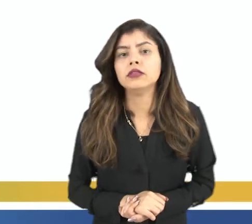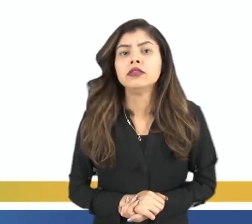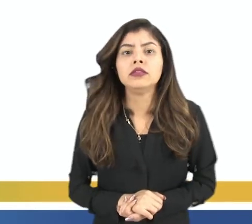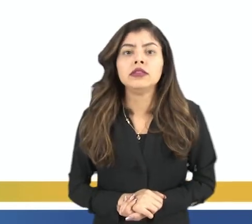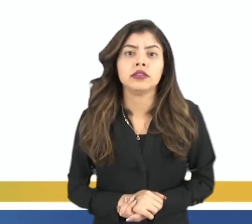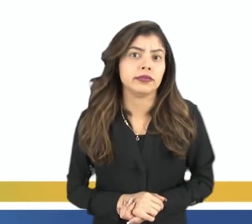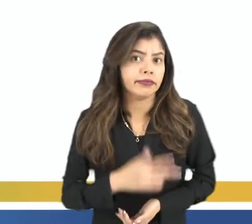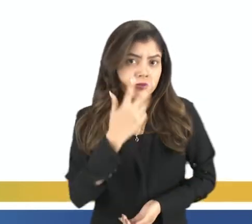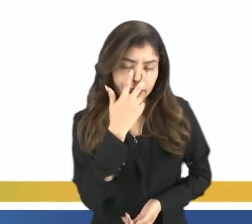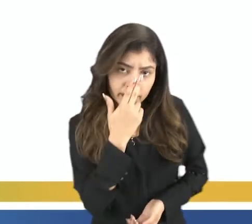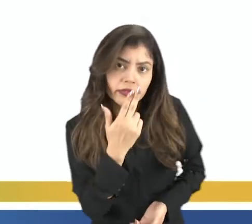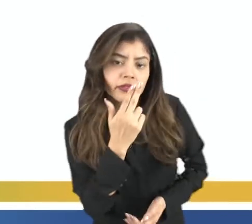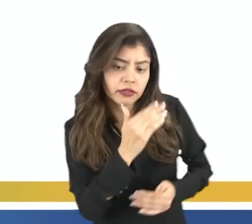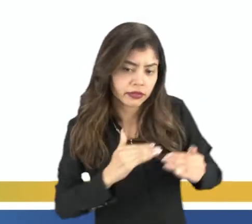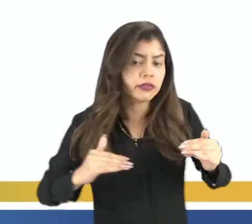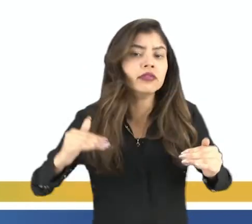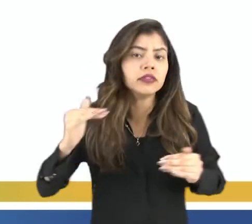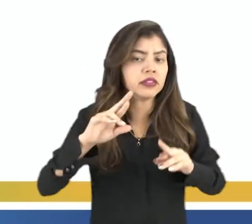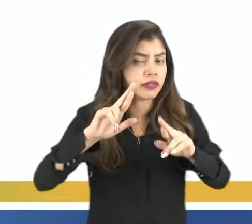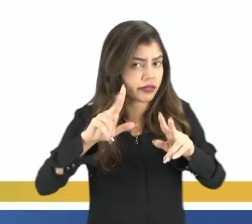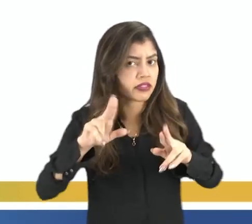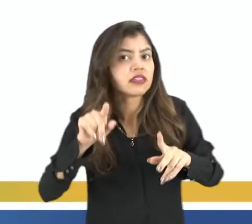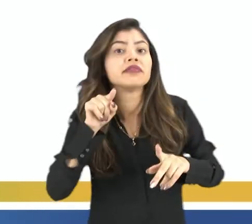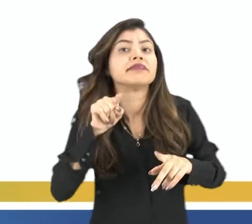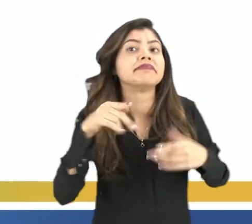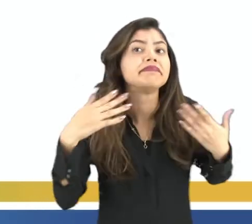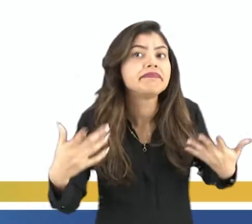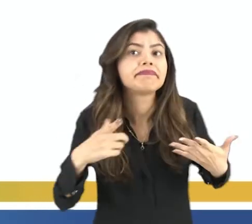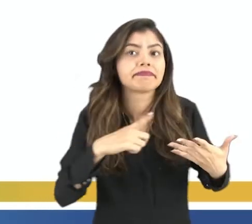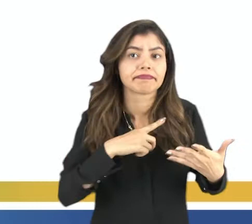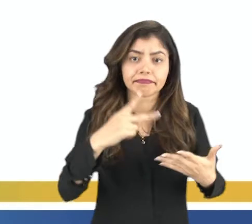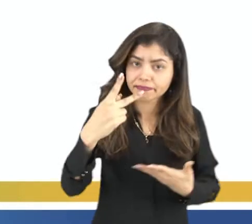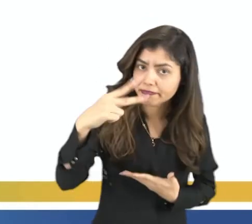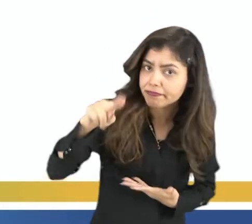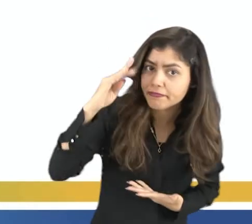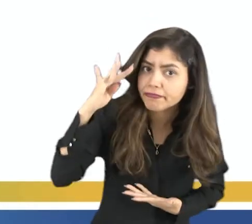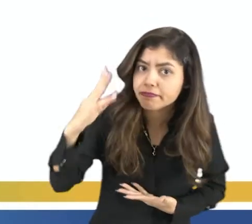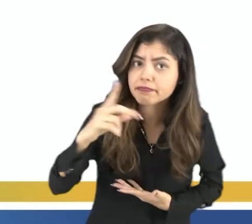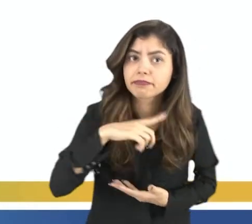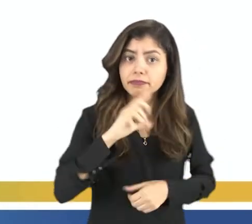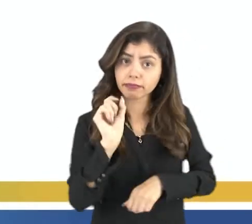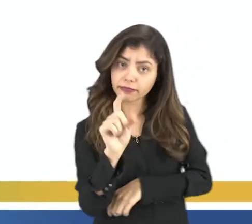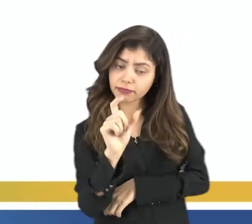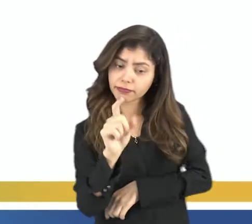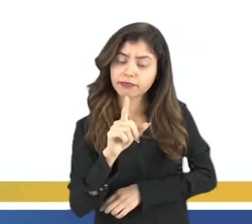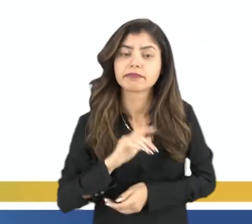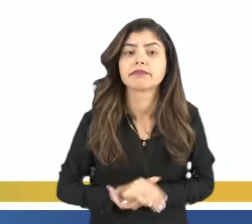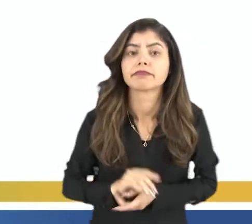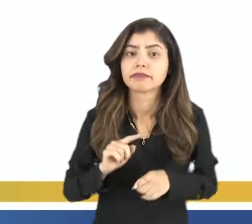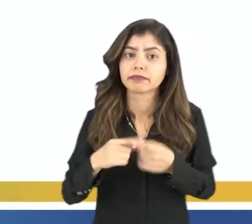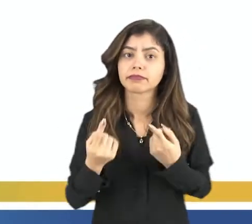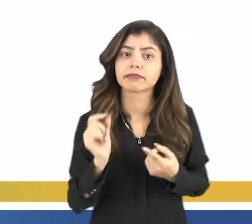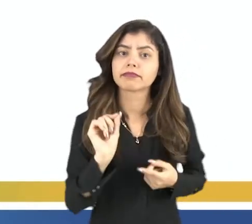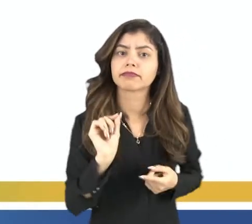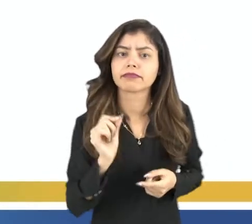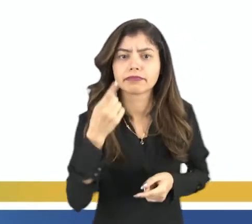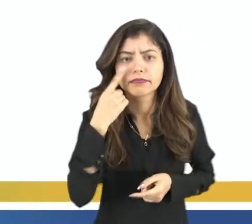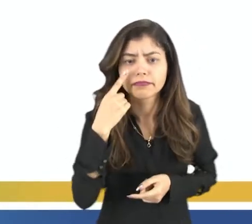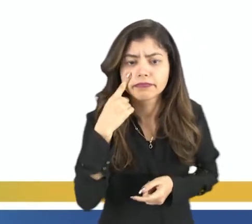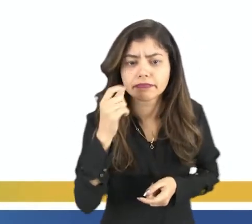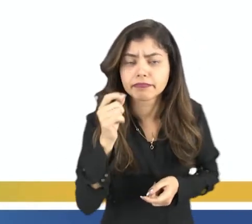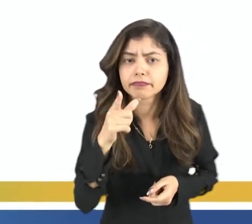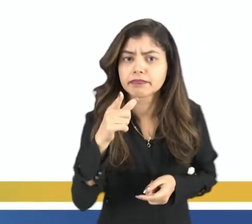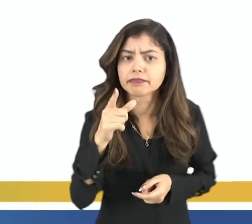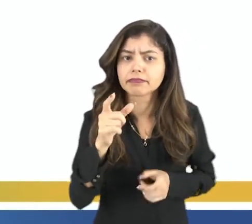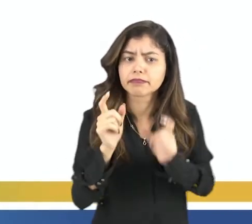frase bem parecida com a de cima. A diferença é que nessa aí tem o pronome reflexivo, tá? De azul, myself. Eu quero que você observe